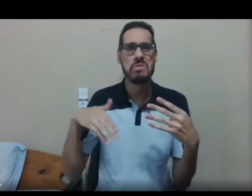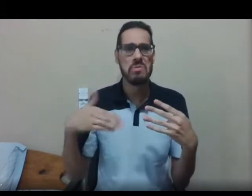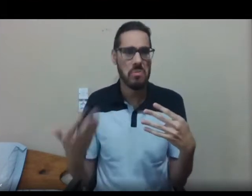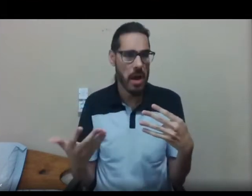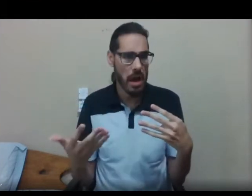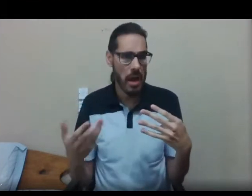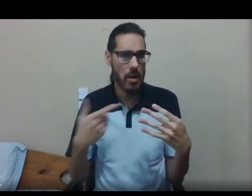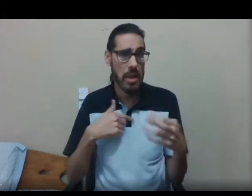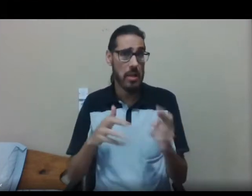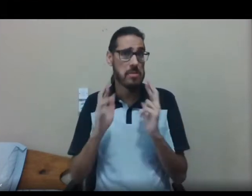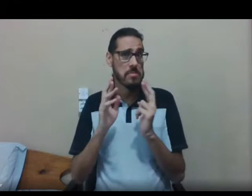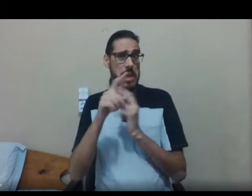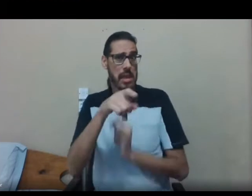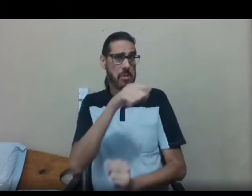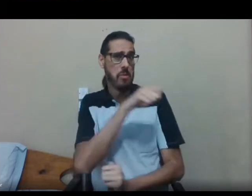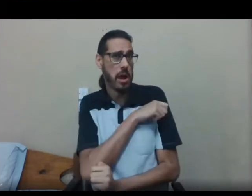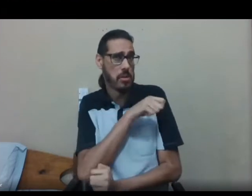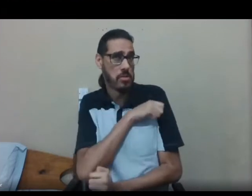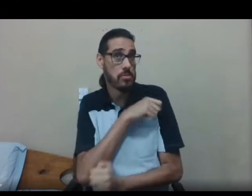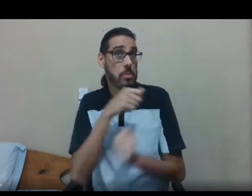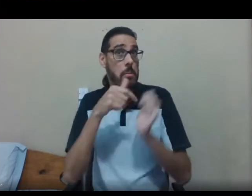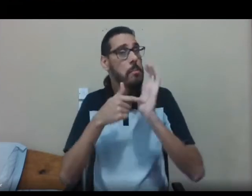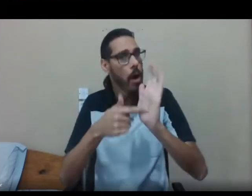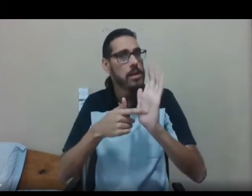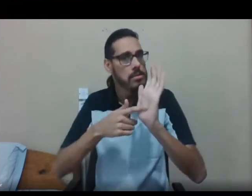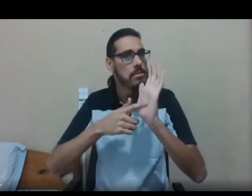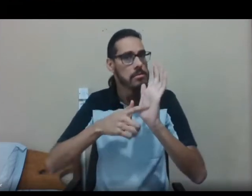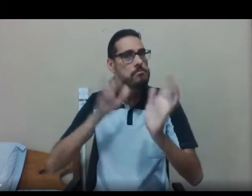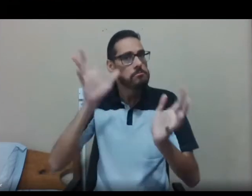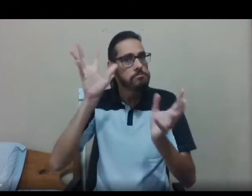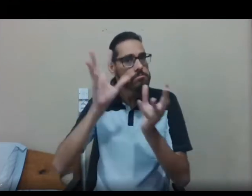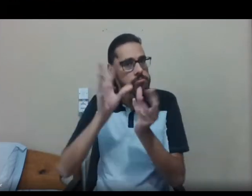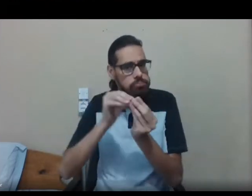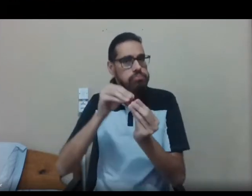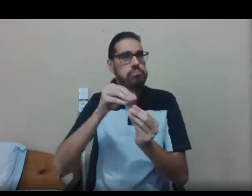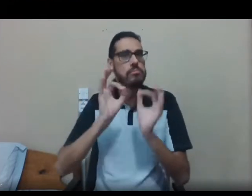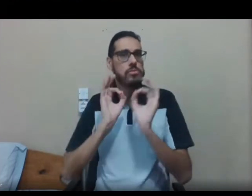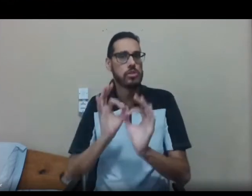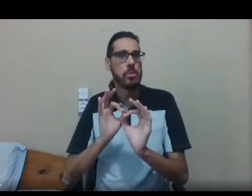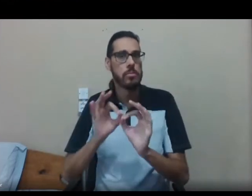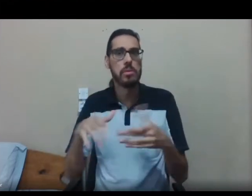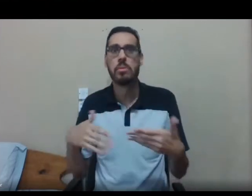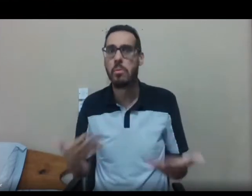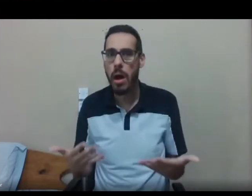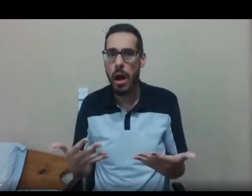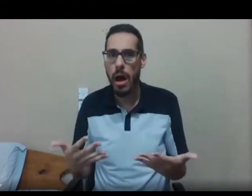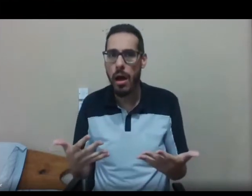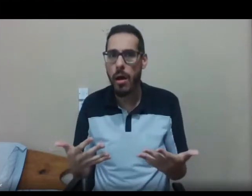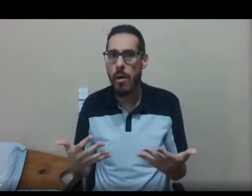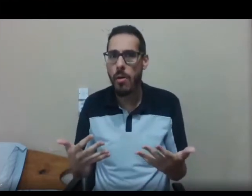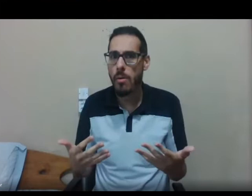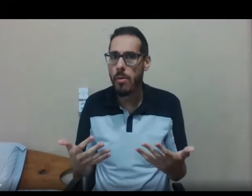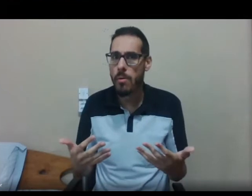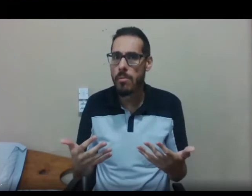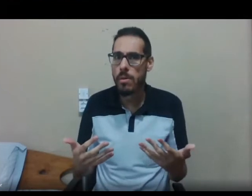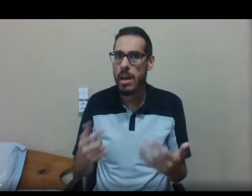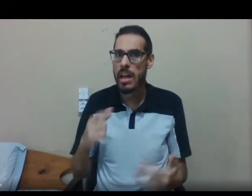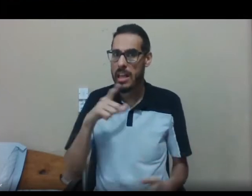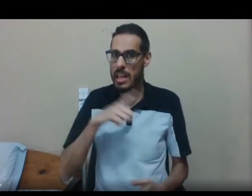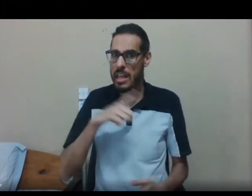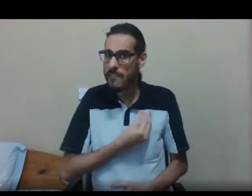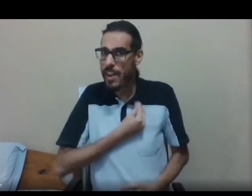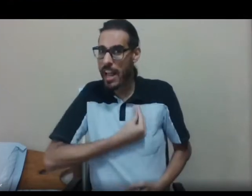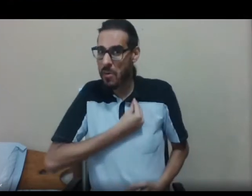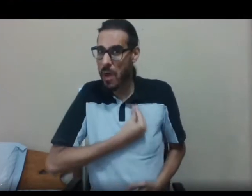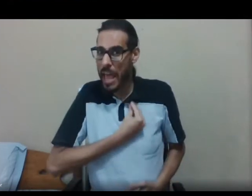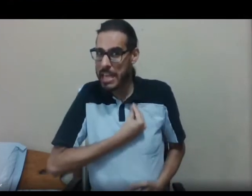desse momento, né, dessa unidade de aprendizagem, tá certo? Importante também definir a carga horária para cada tópico